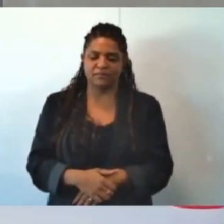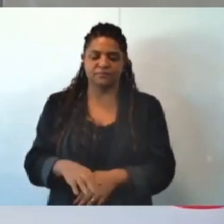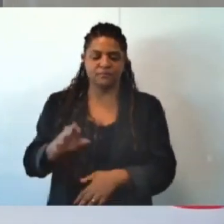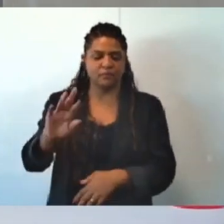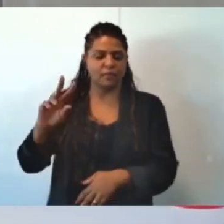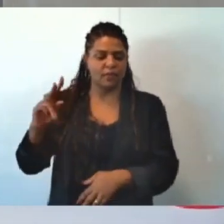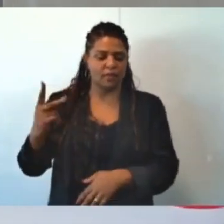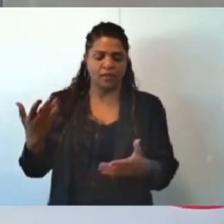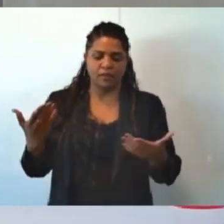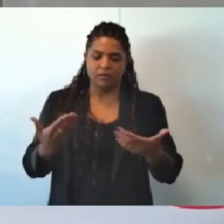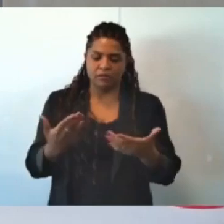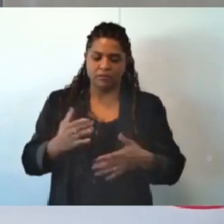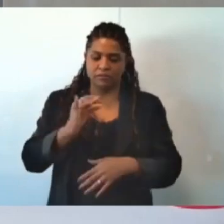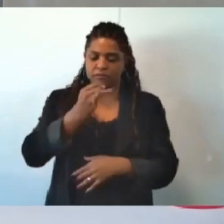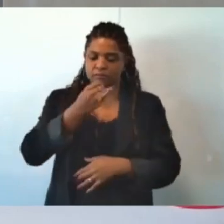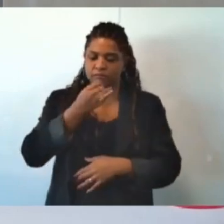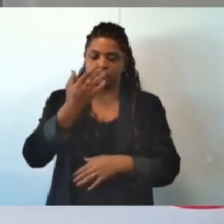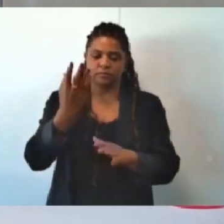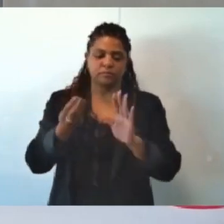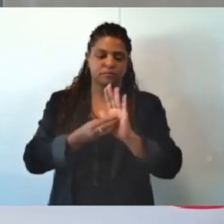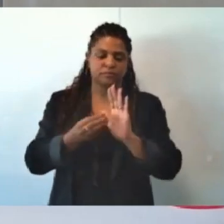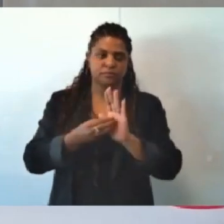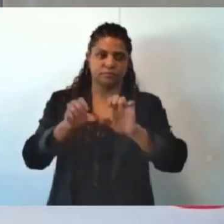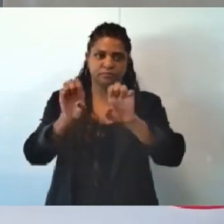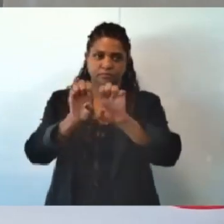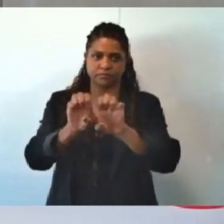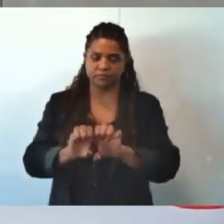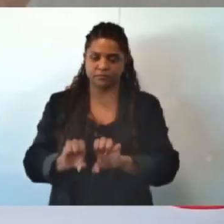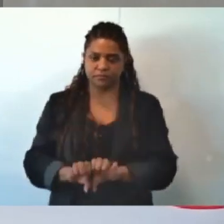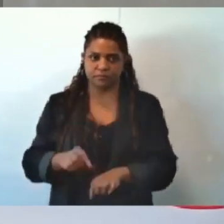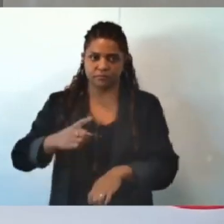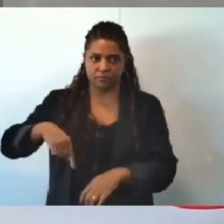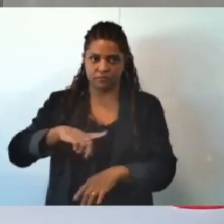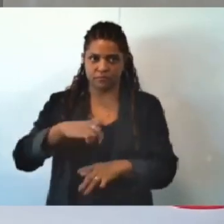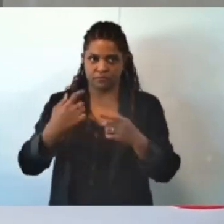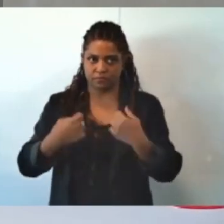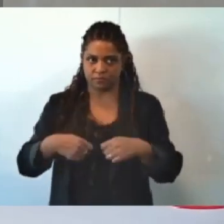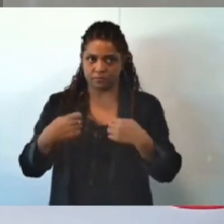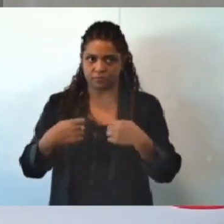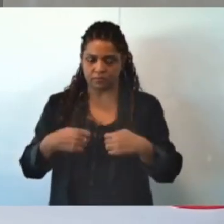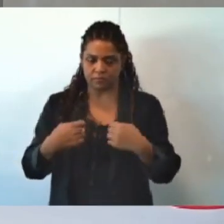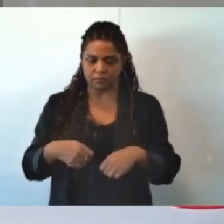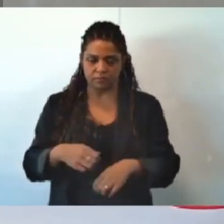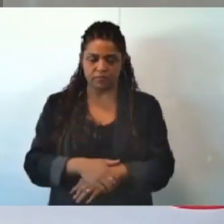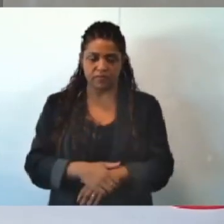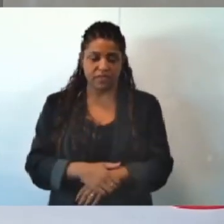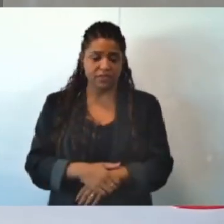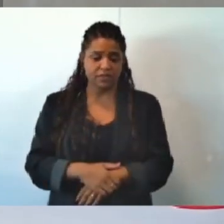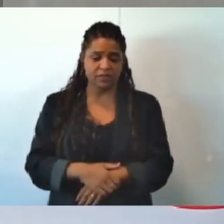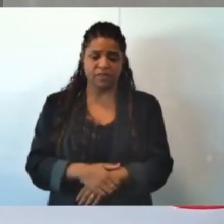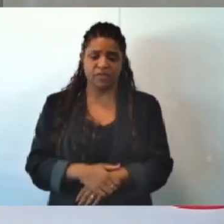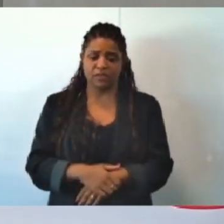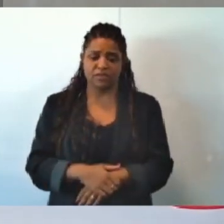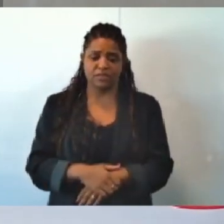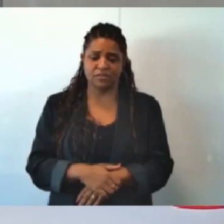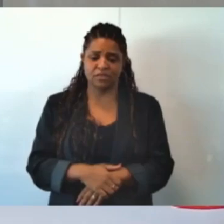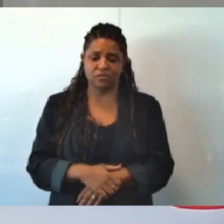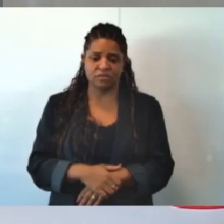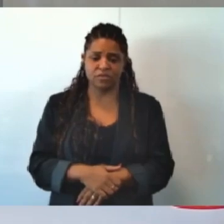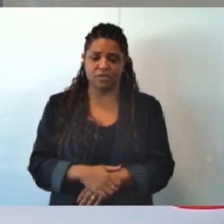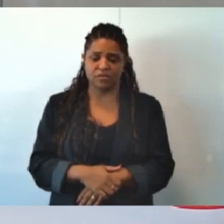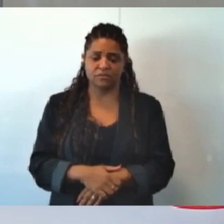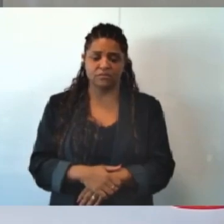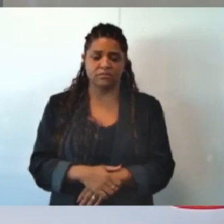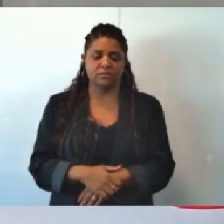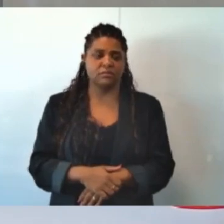nós precisamos. Né? Não tem estrutura que nós precisamos para que a gente possa andar com tranquilidade na cidade, né? com mais conforto. Não